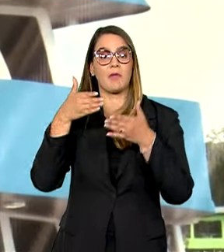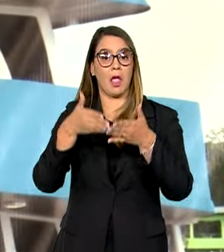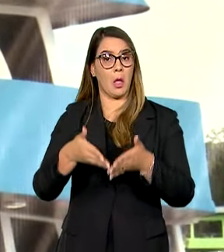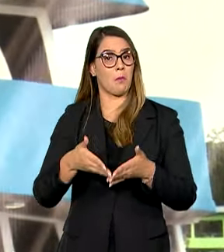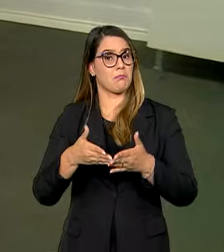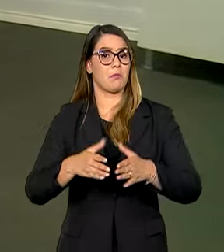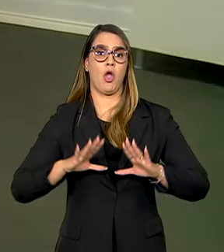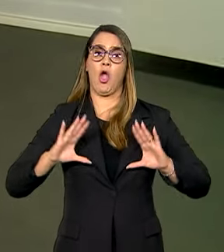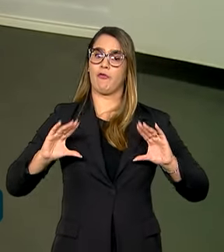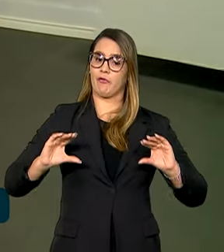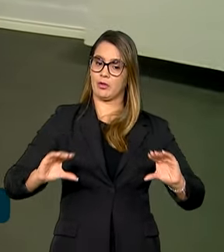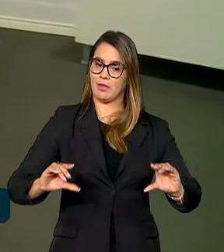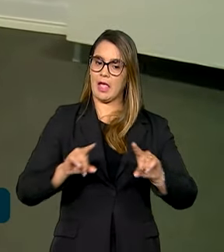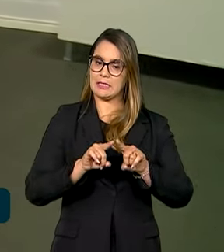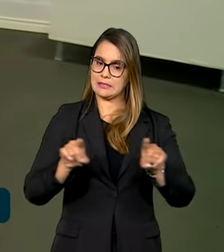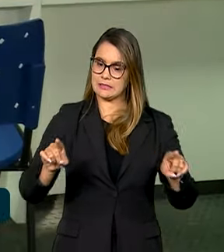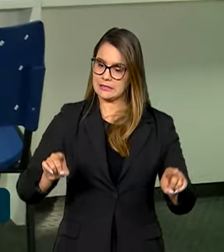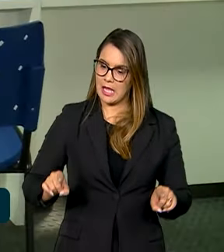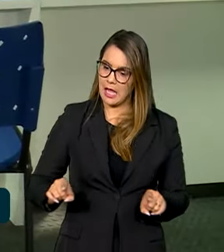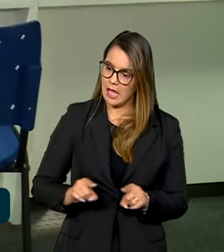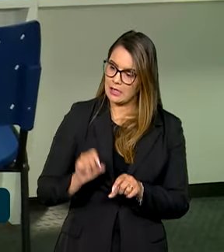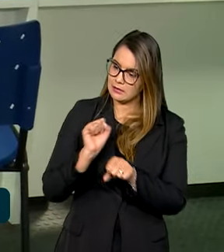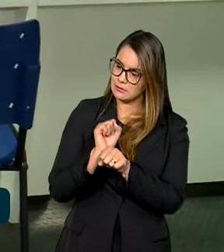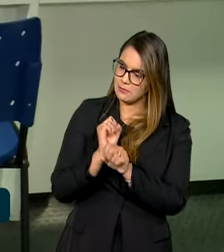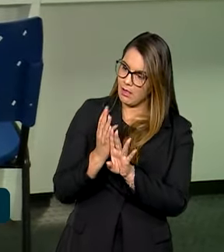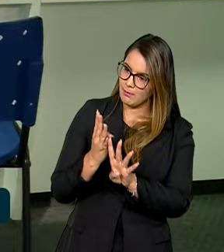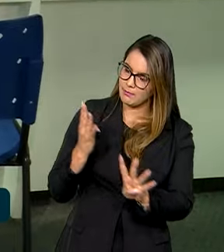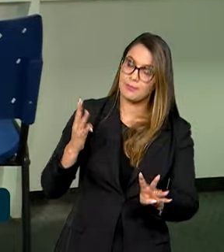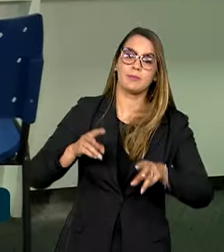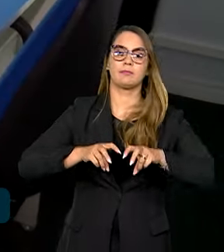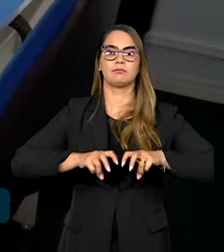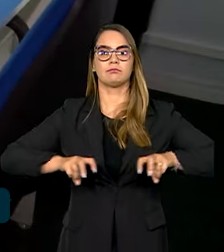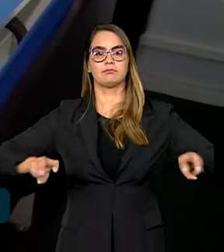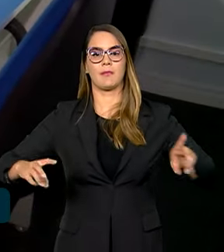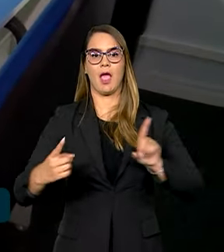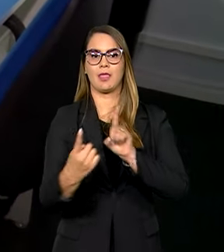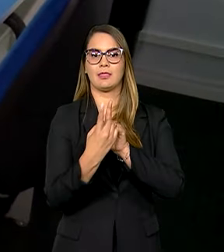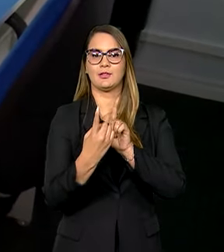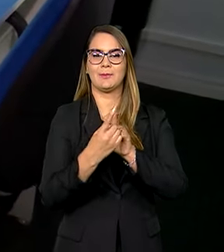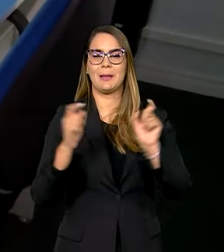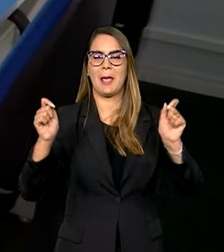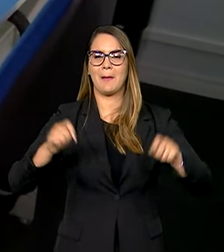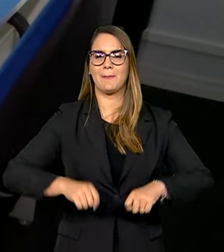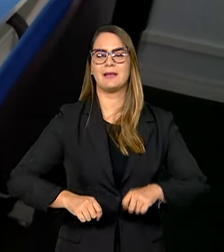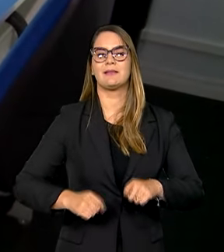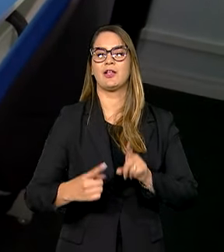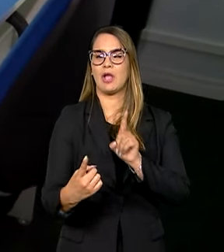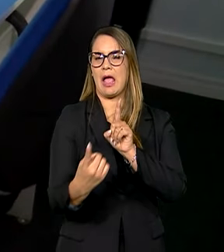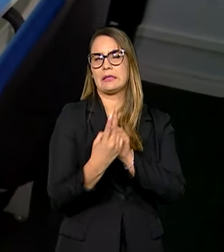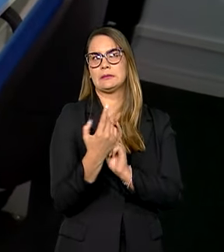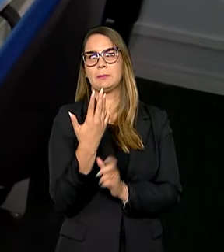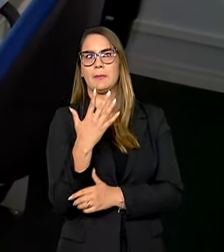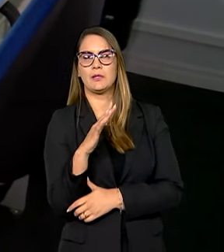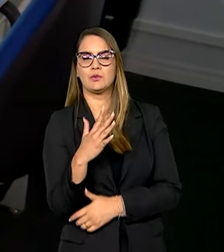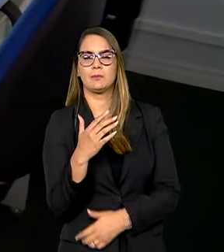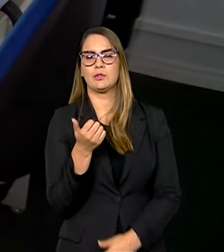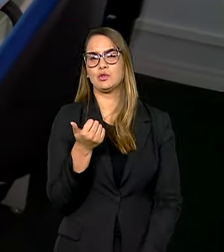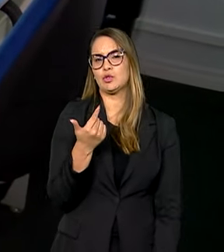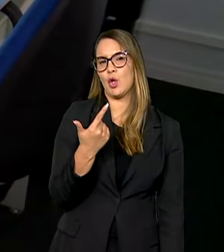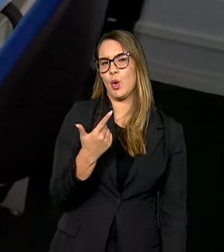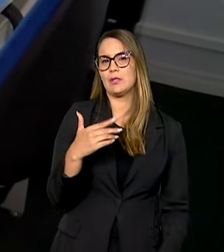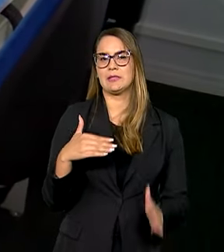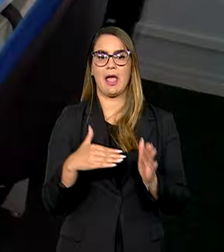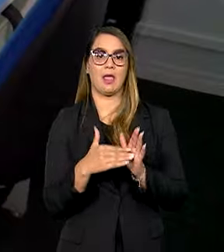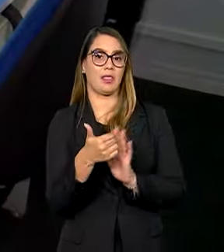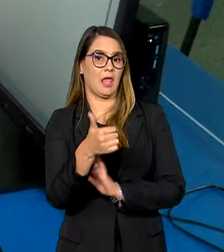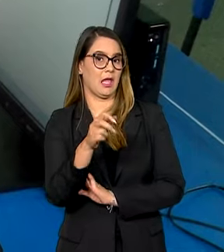confortável com sala de espera balcões de atendimento e capacidade para atender em média entre 12 e